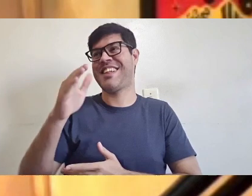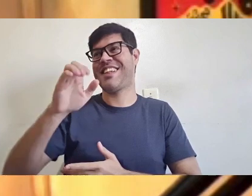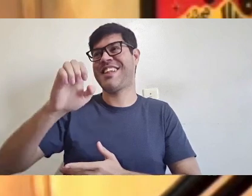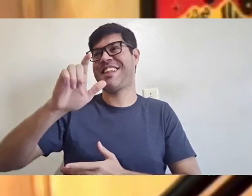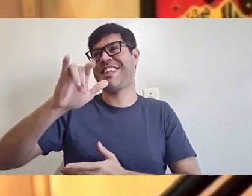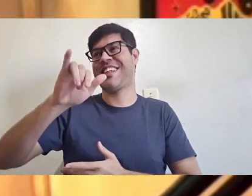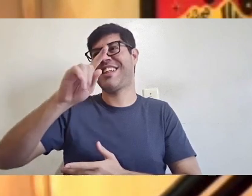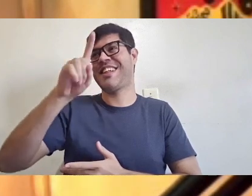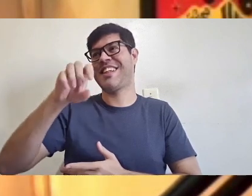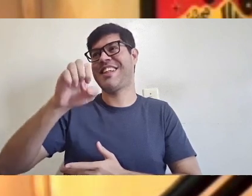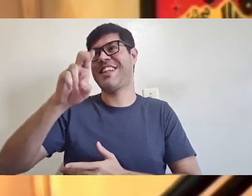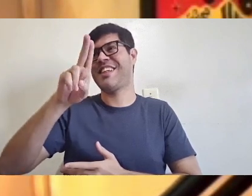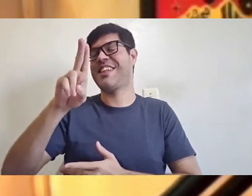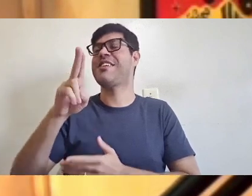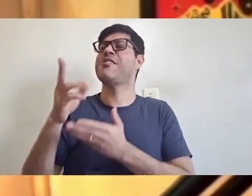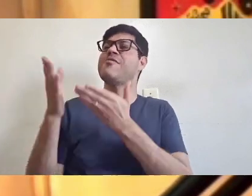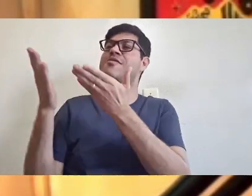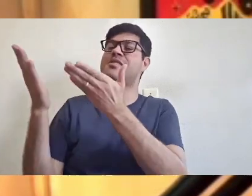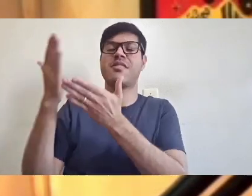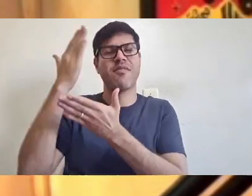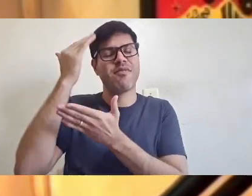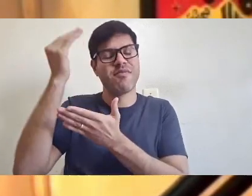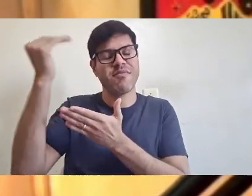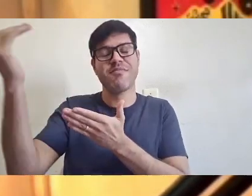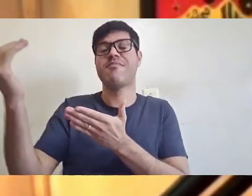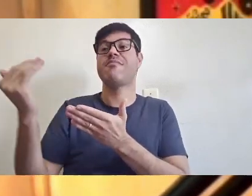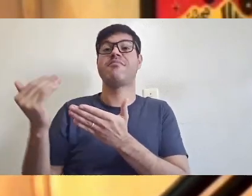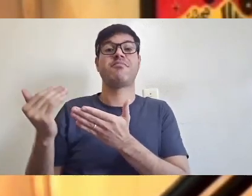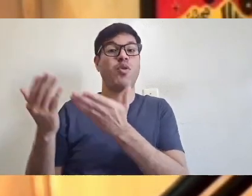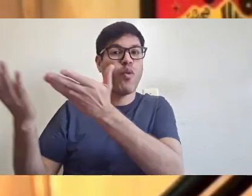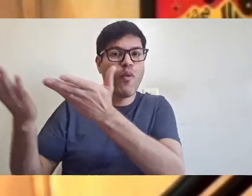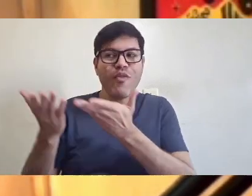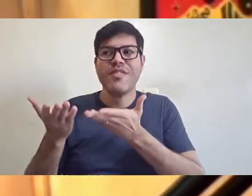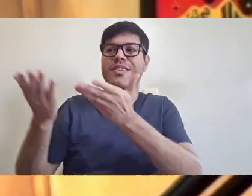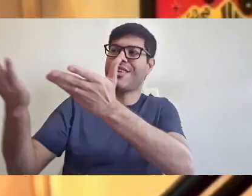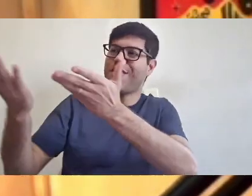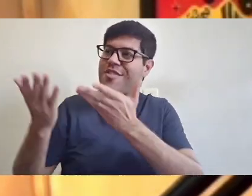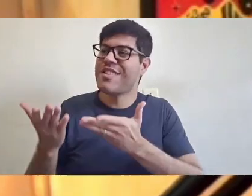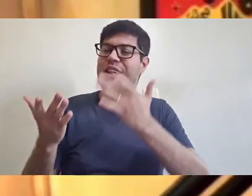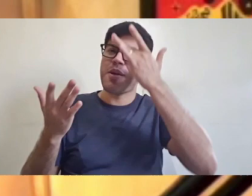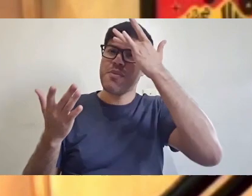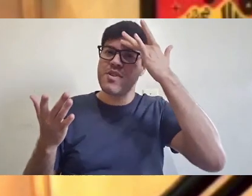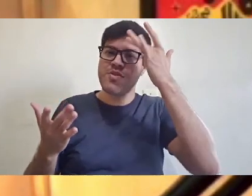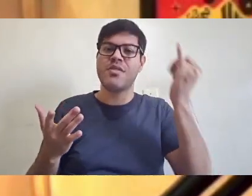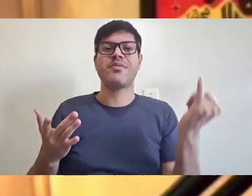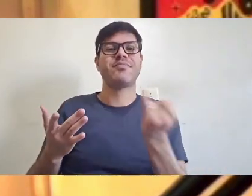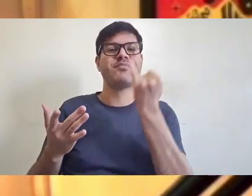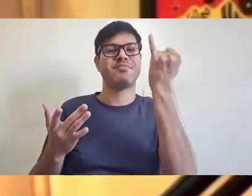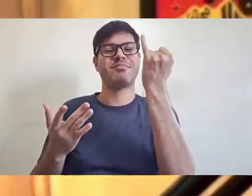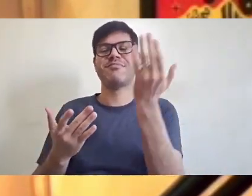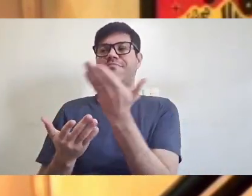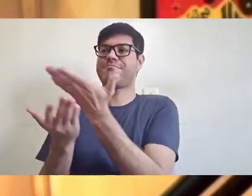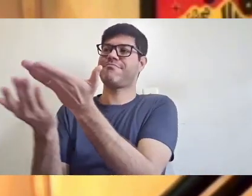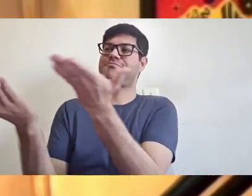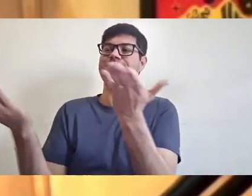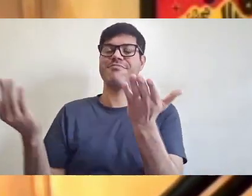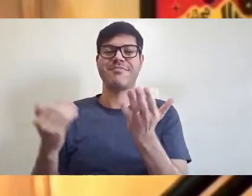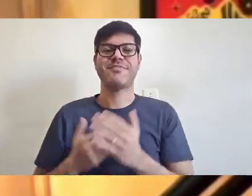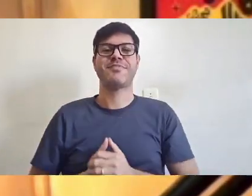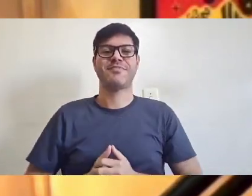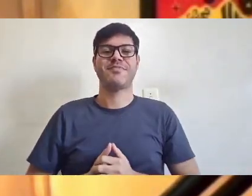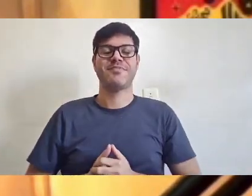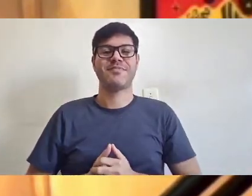gente traz, eu procuro trazer, convidar as pessoas que fizeram a diferença em nosso município e